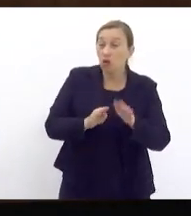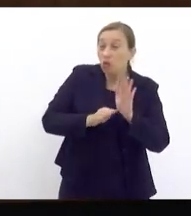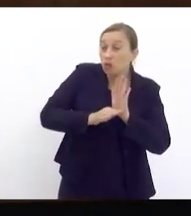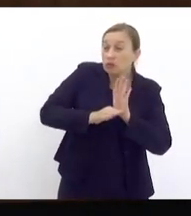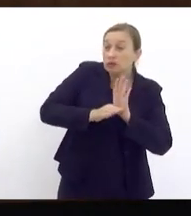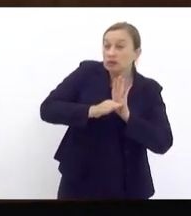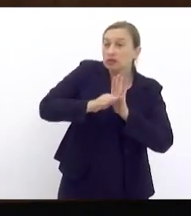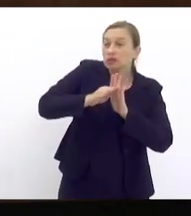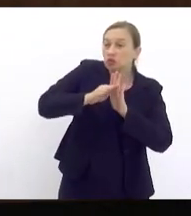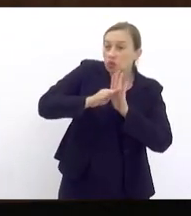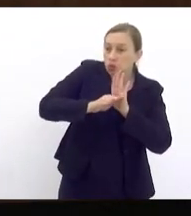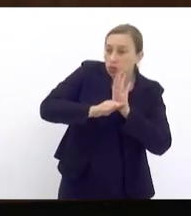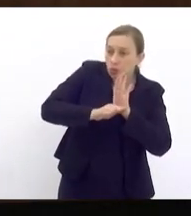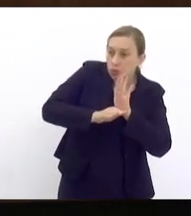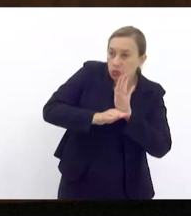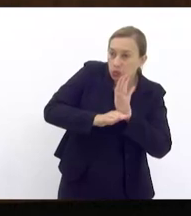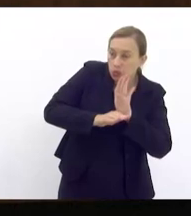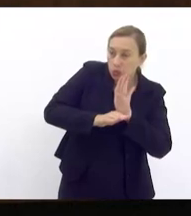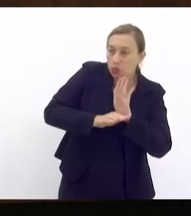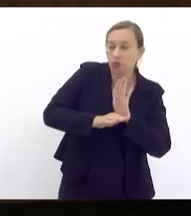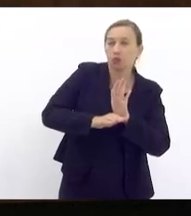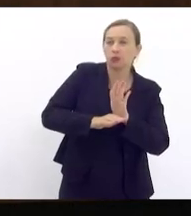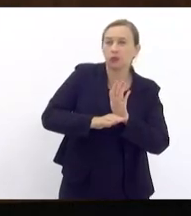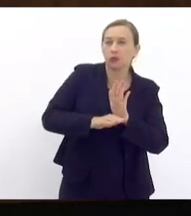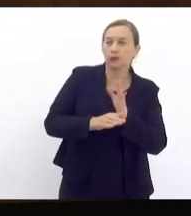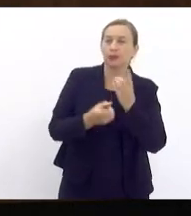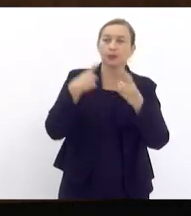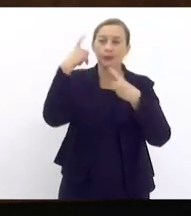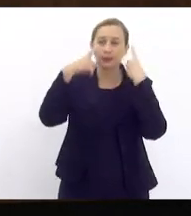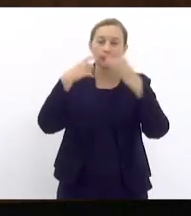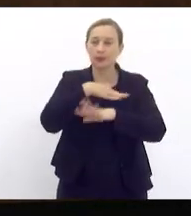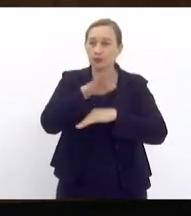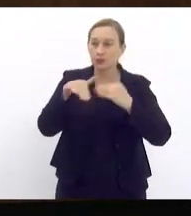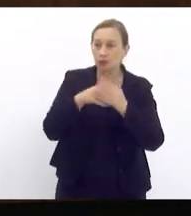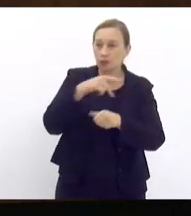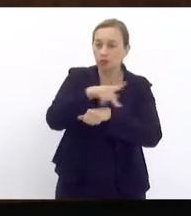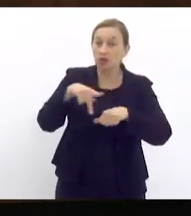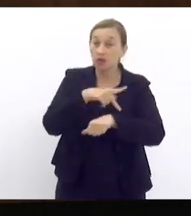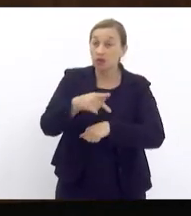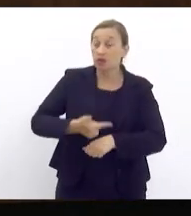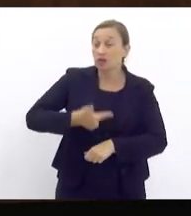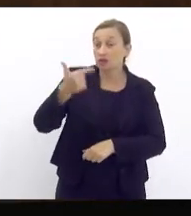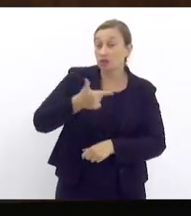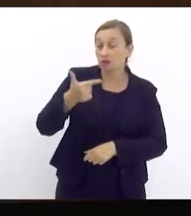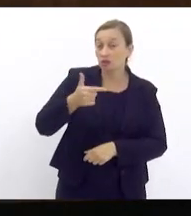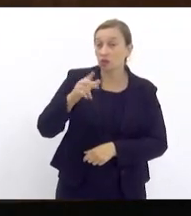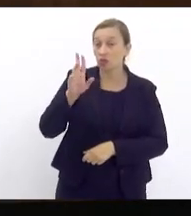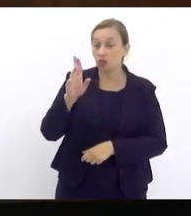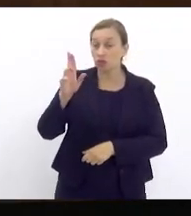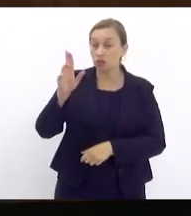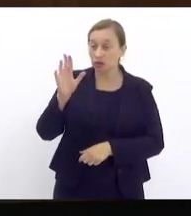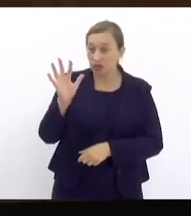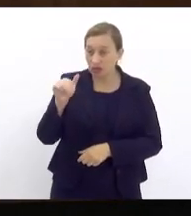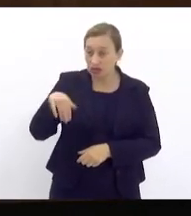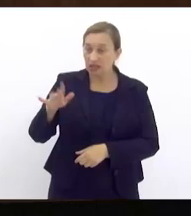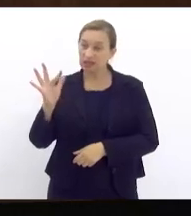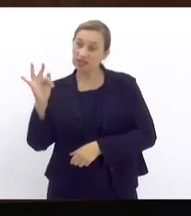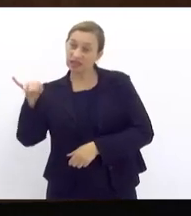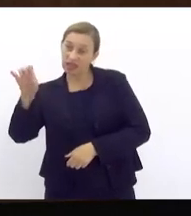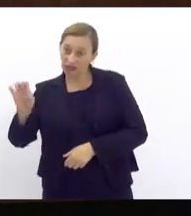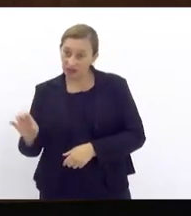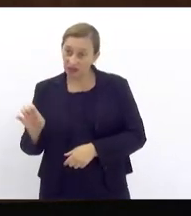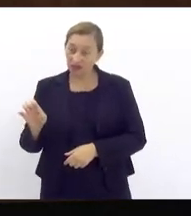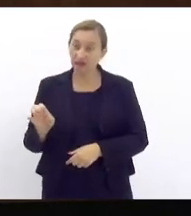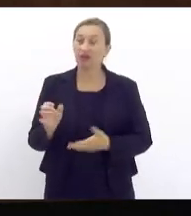imunização atingirem taxas preocupantes em todo o país tia Ju e segundo dados do Unicef a taxa de vacinação infantil caiu